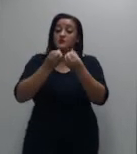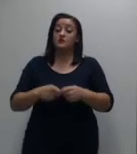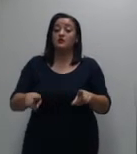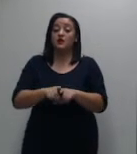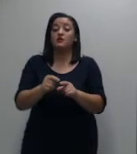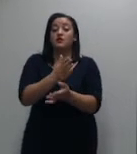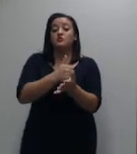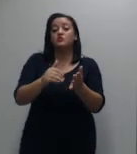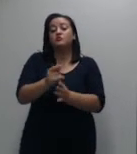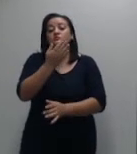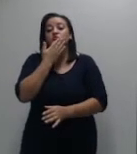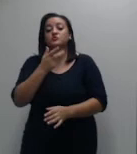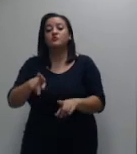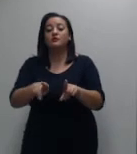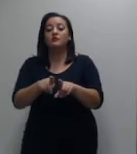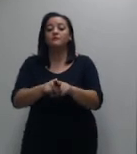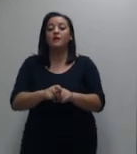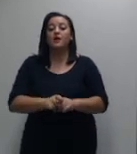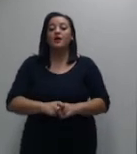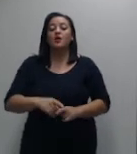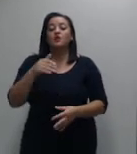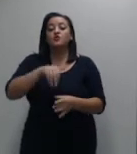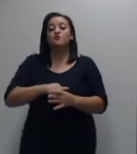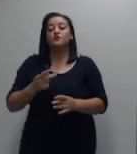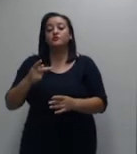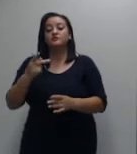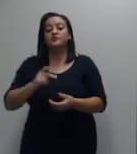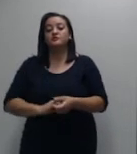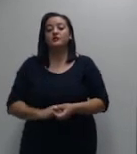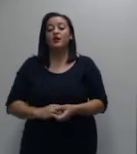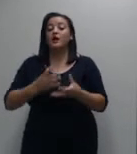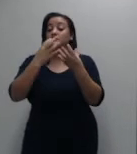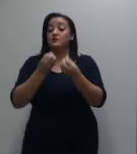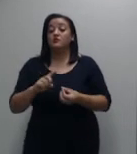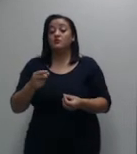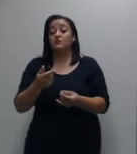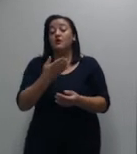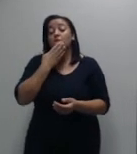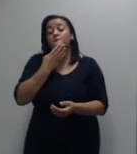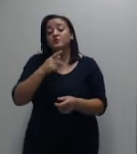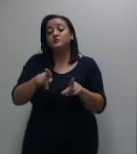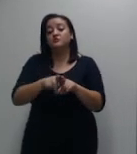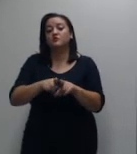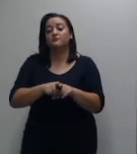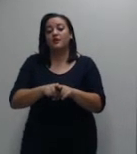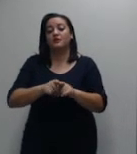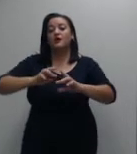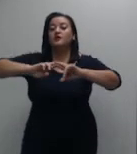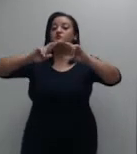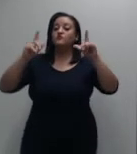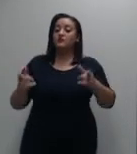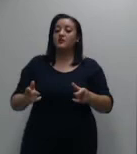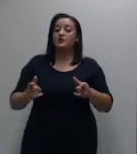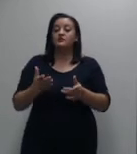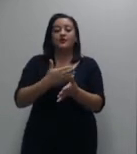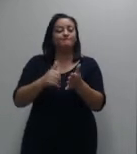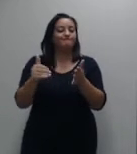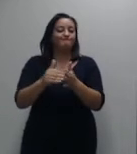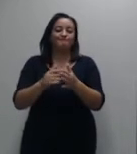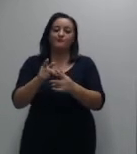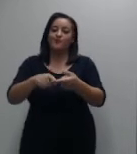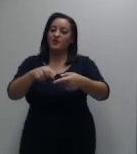total do pedido e o voto vencido decidiu pela improcedência do pedido a divergência era total e